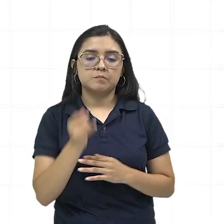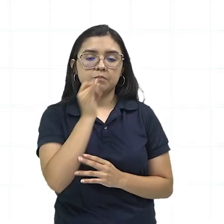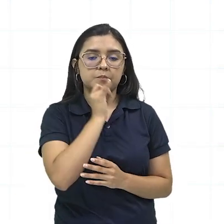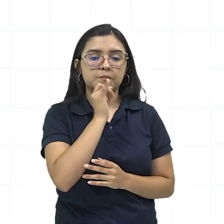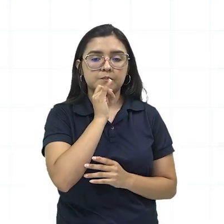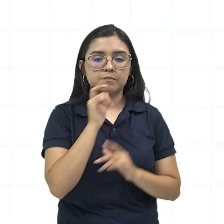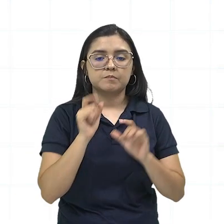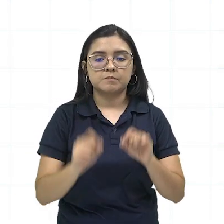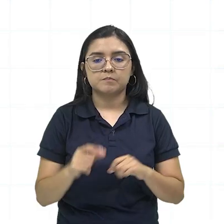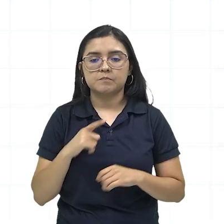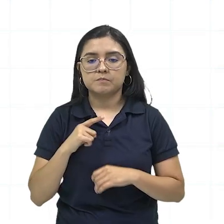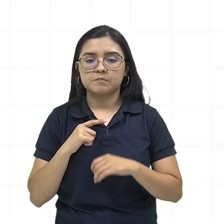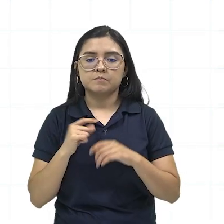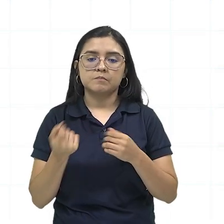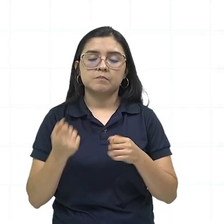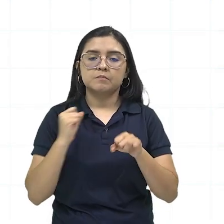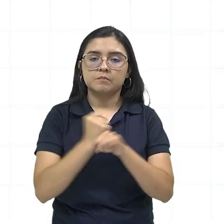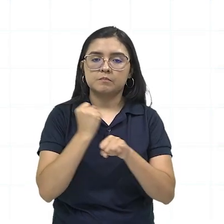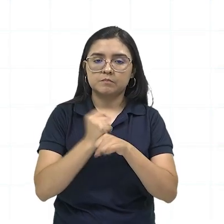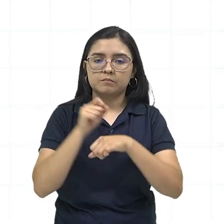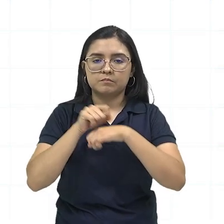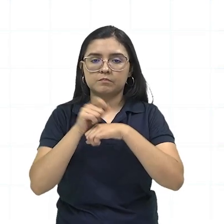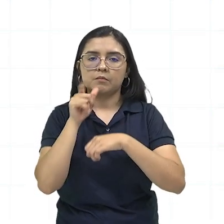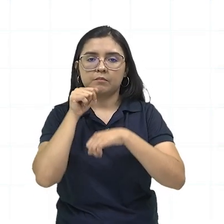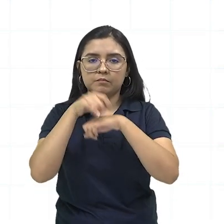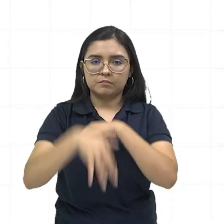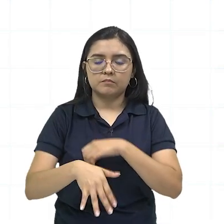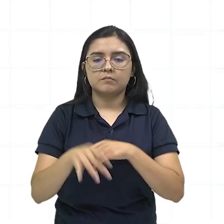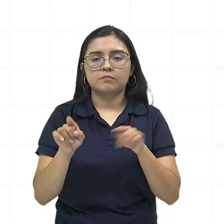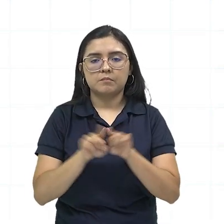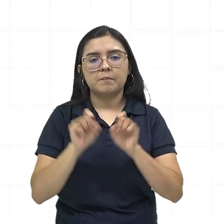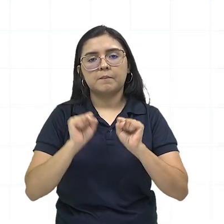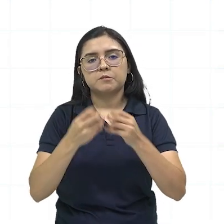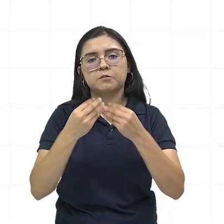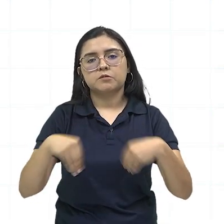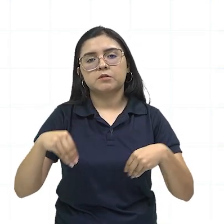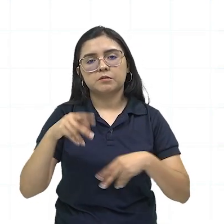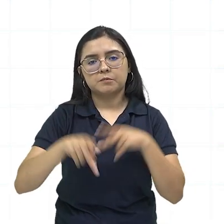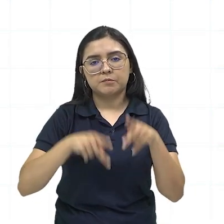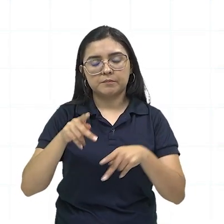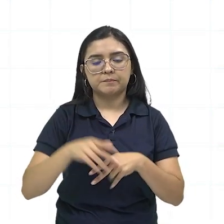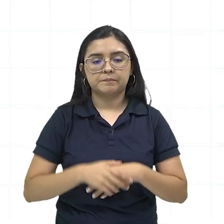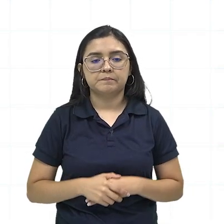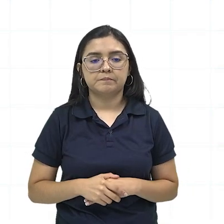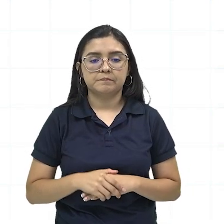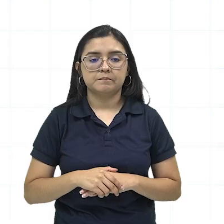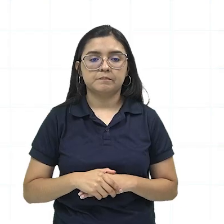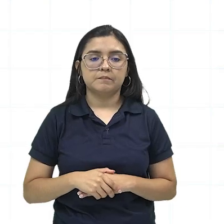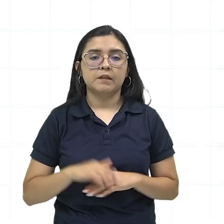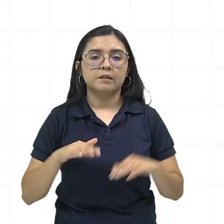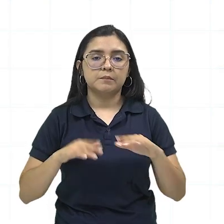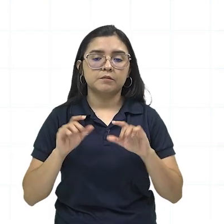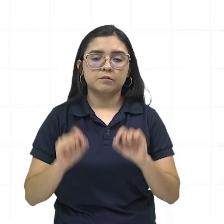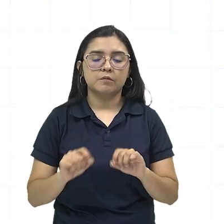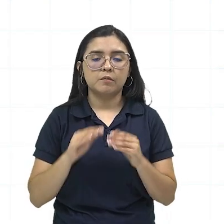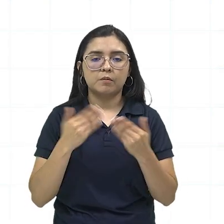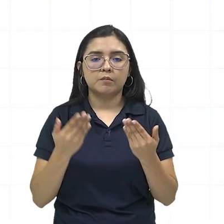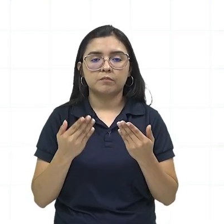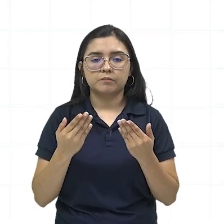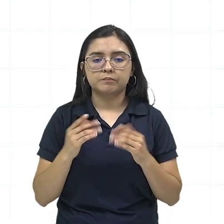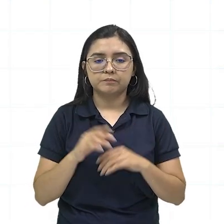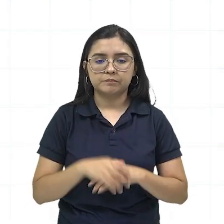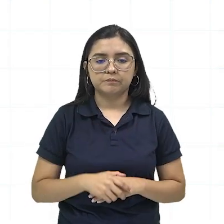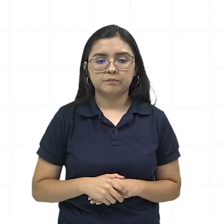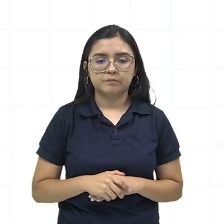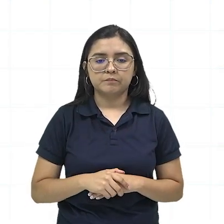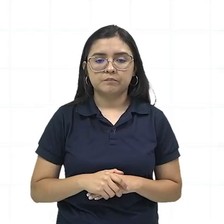como uma barragem, a construção de uma hidrelétrica pode afetar essas populações. Depende muito no que se está aprofundando